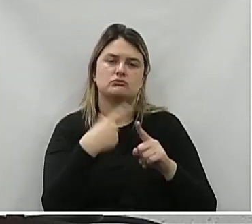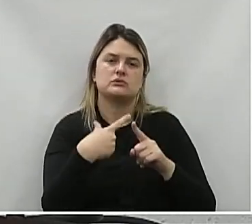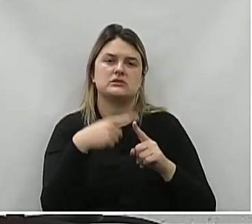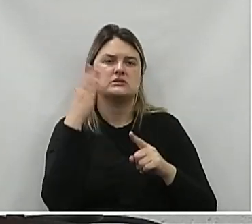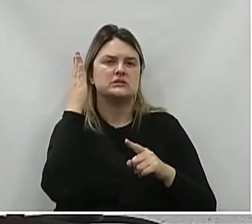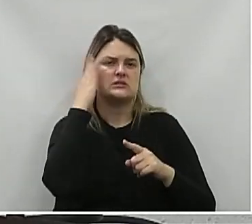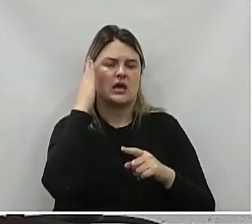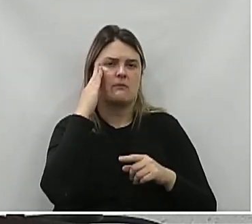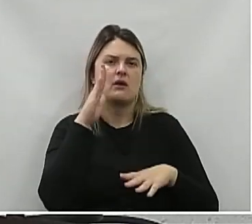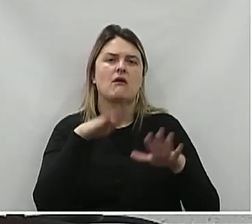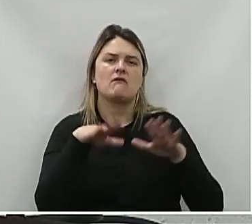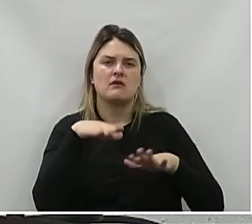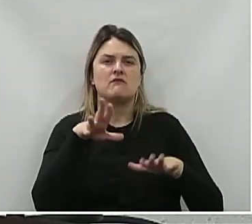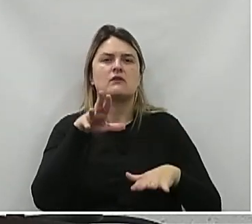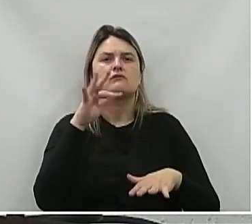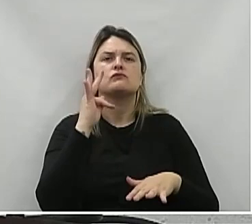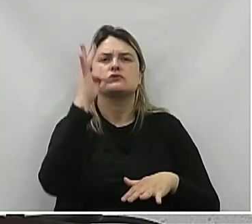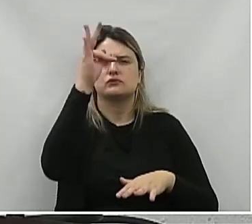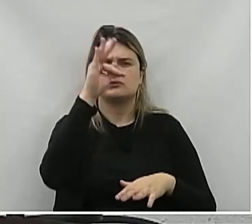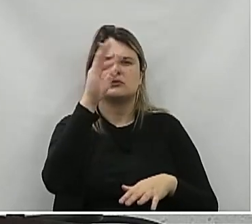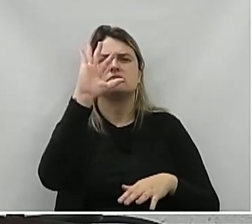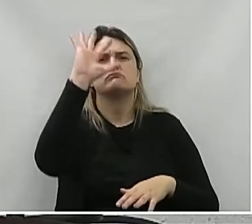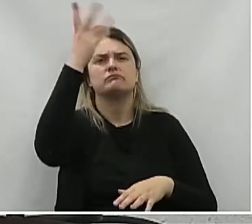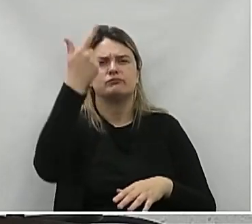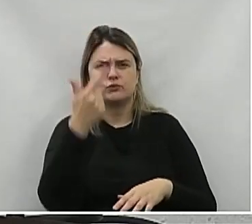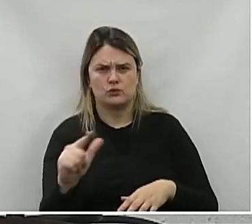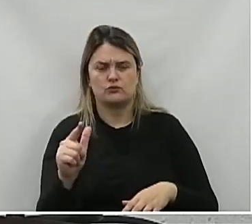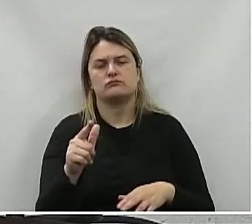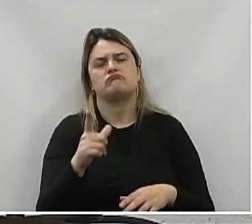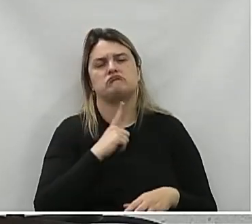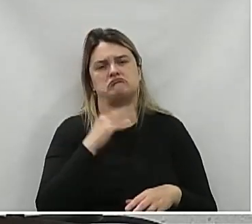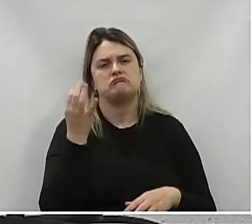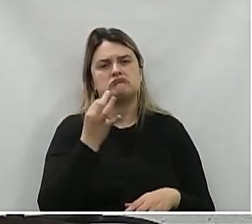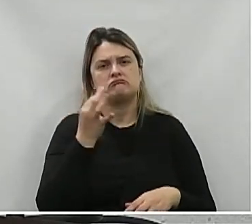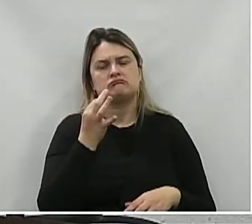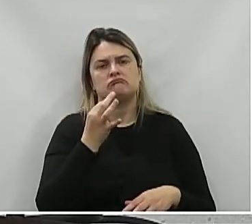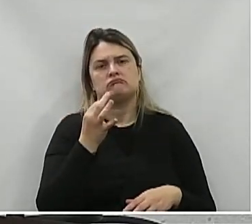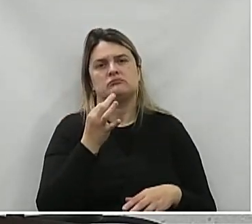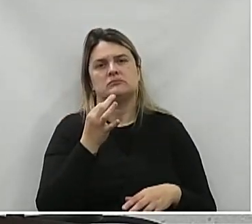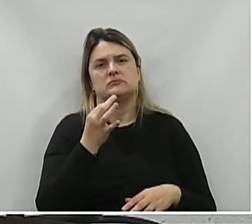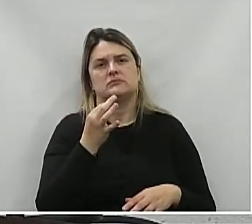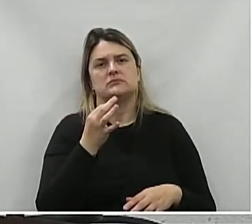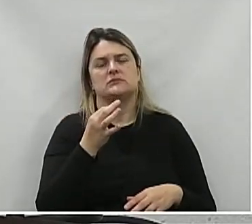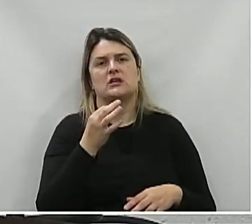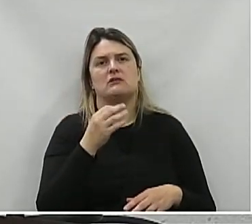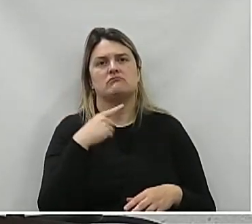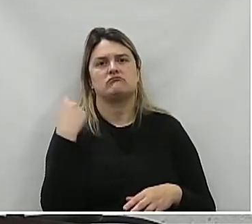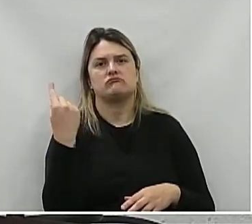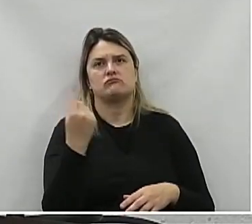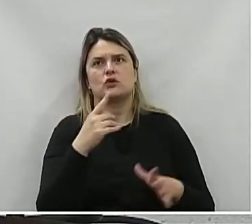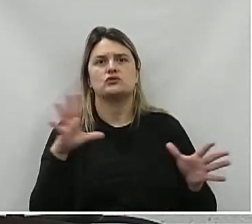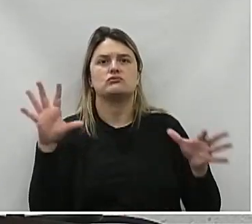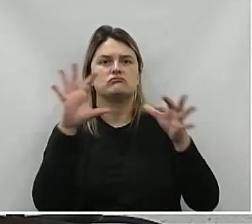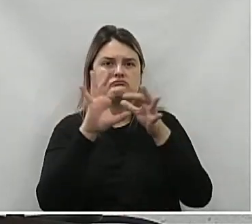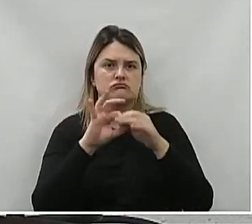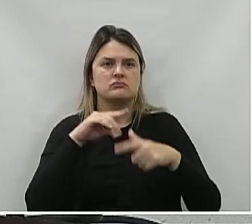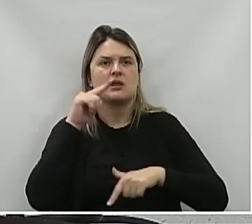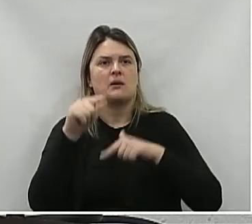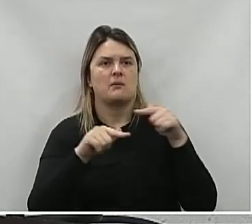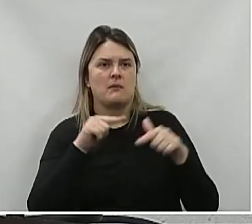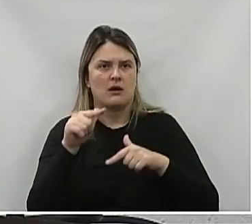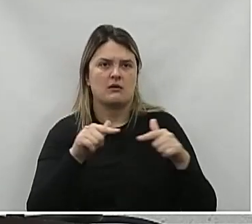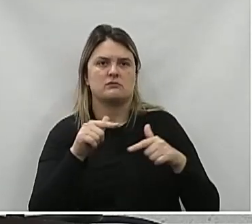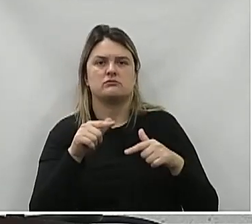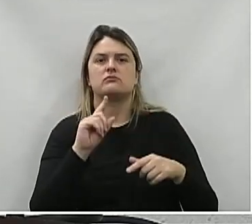que volta e meia isso vai acontecer, e desejar, e tenho certeza que isso vai acontecer, que a união dos esforços de